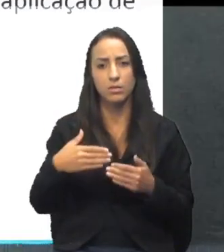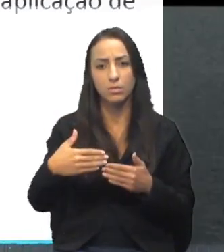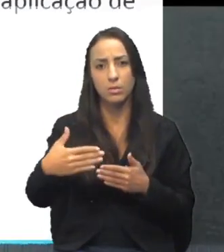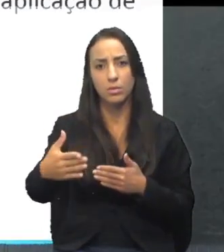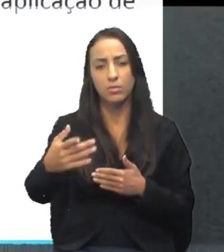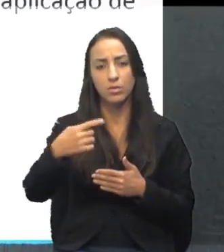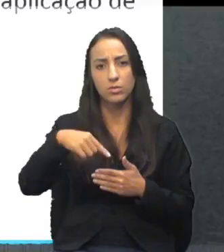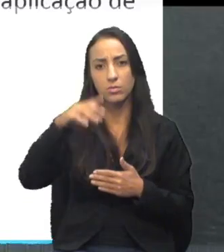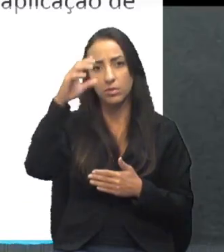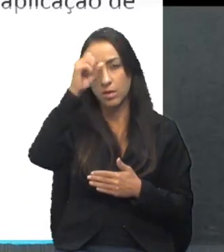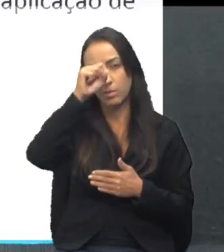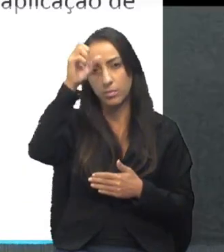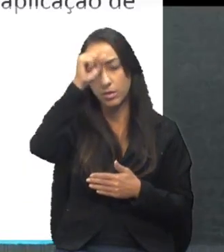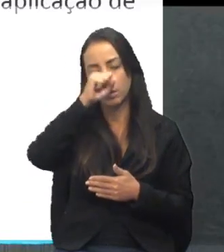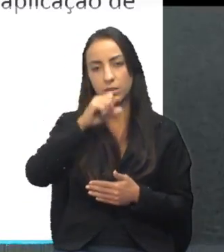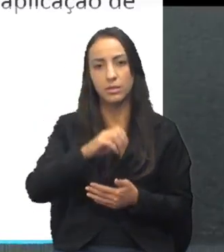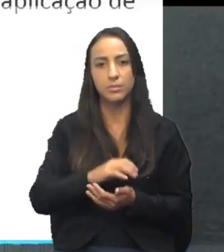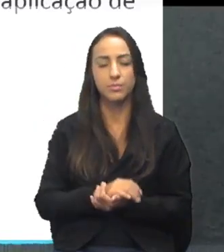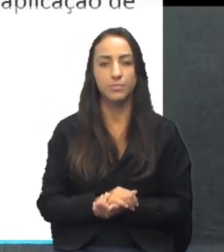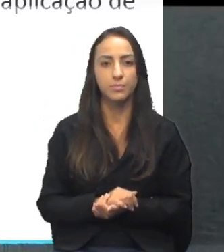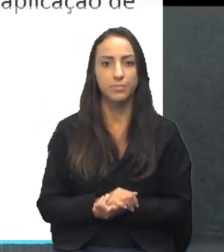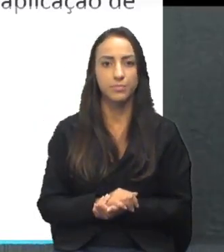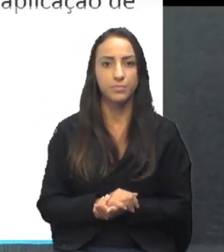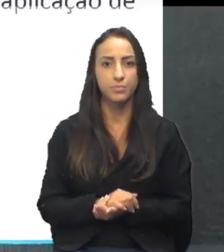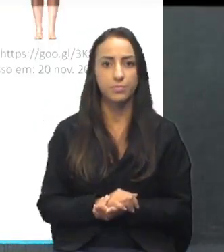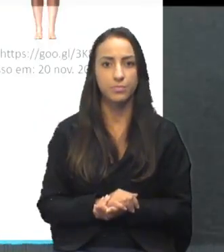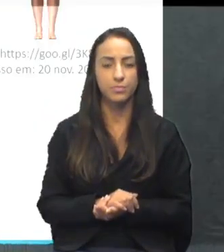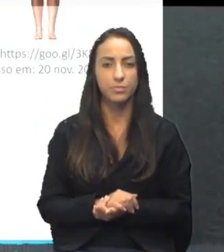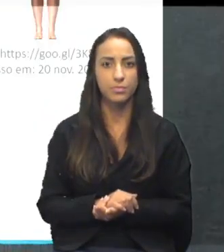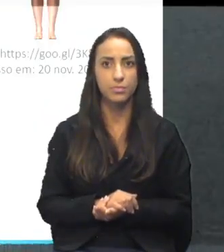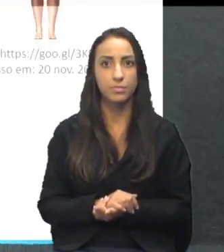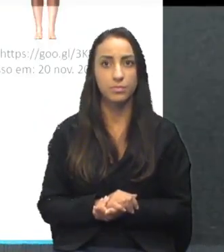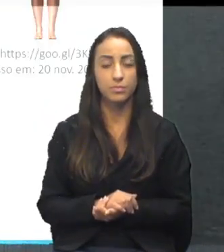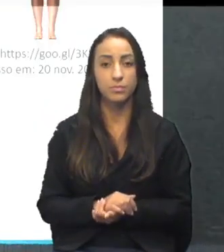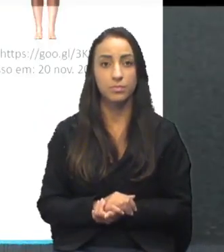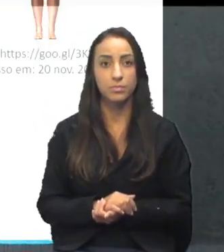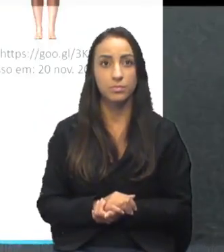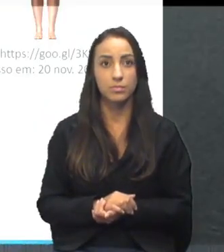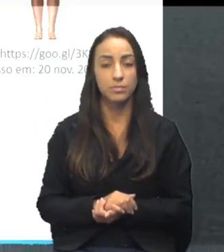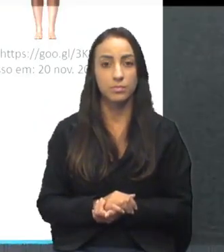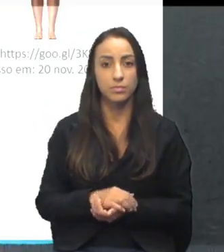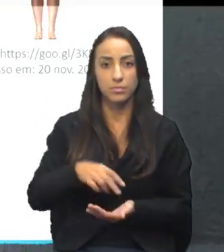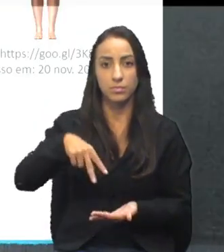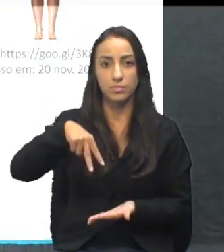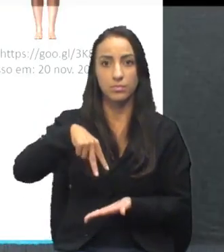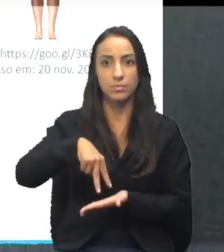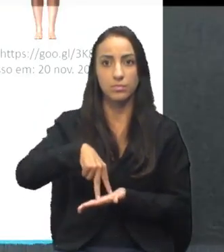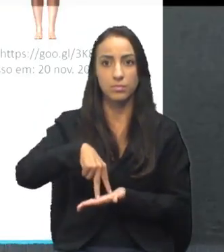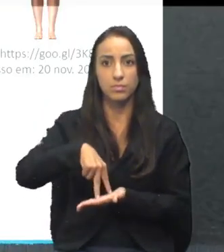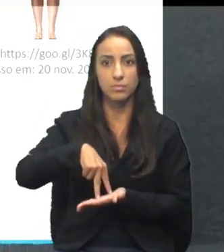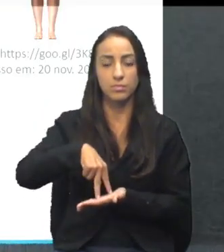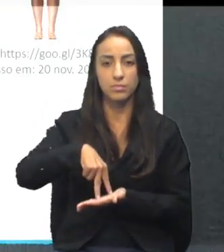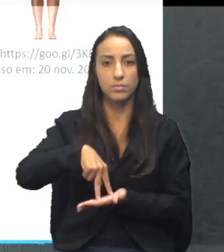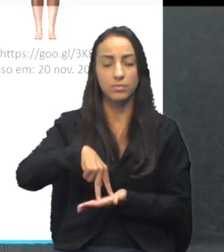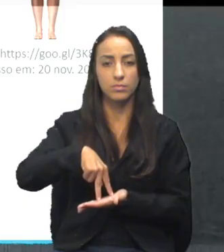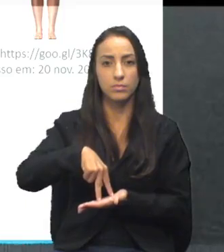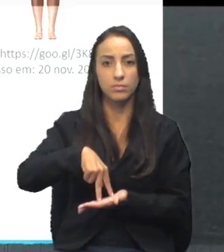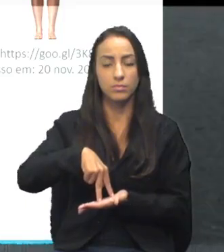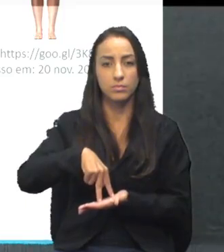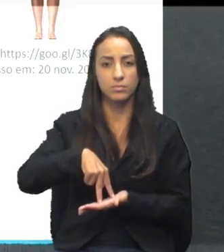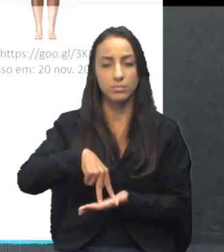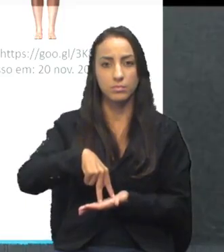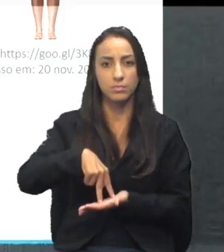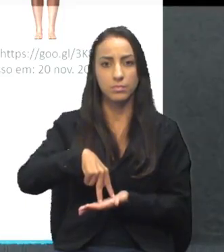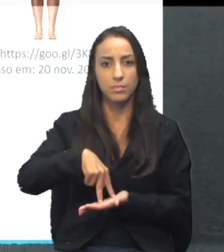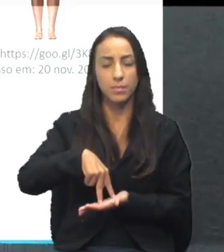aprender nas próximas aulas práticas. A posição ereta ou posição em pé,